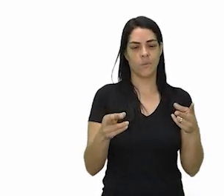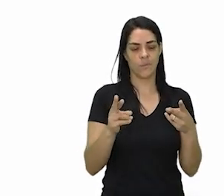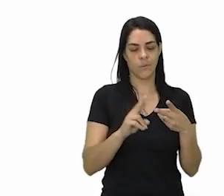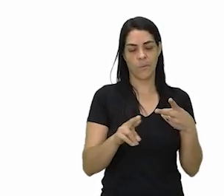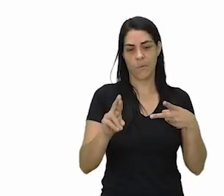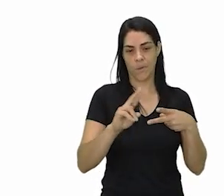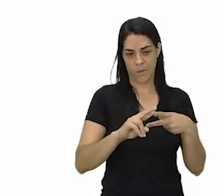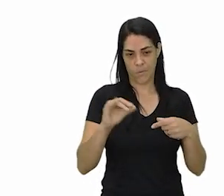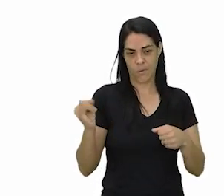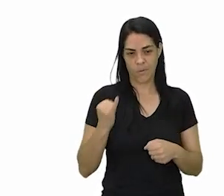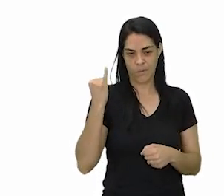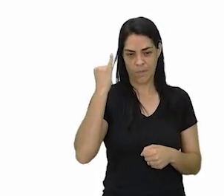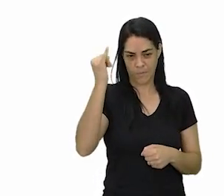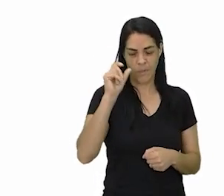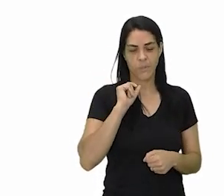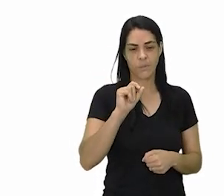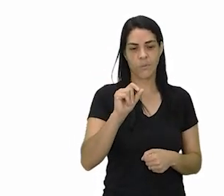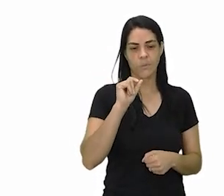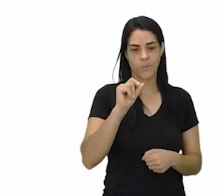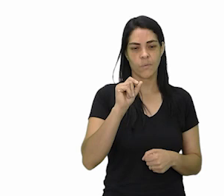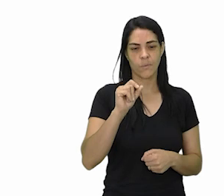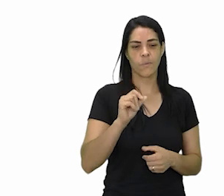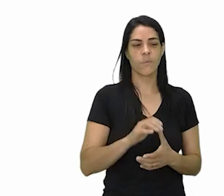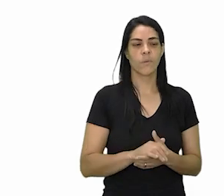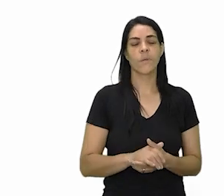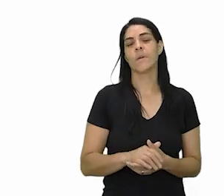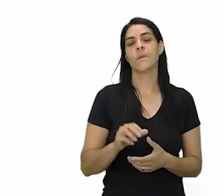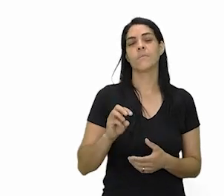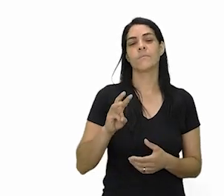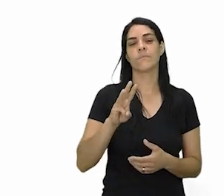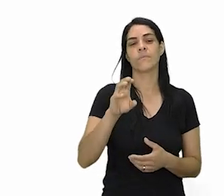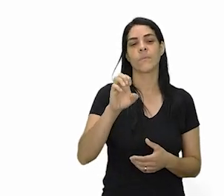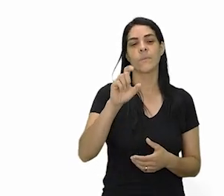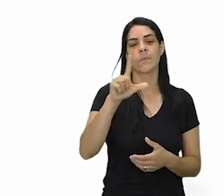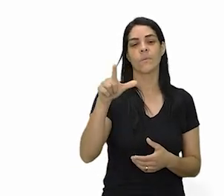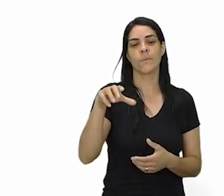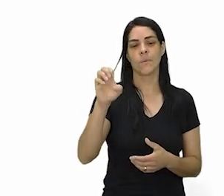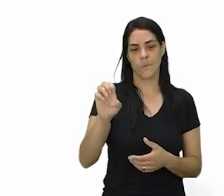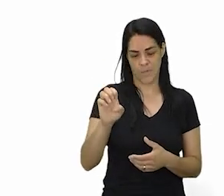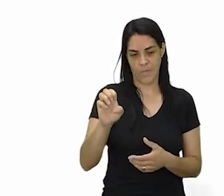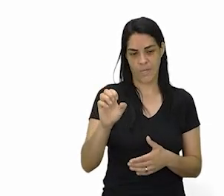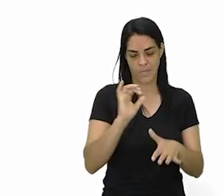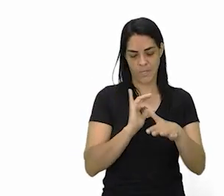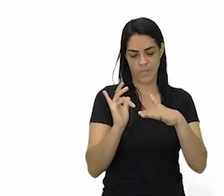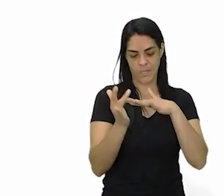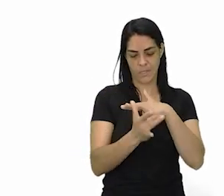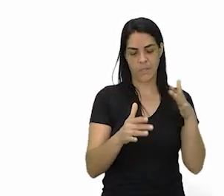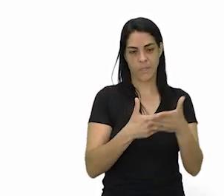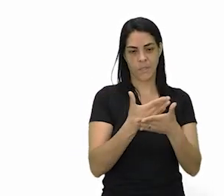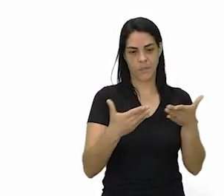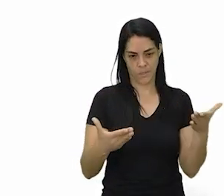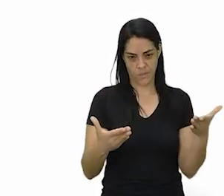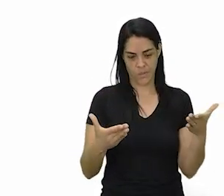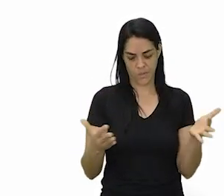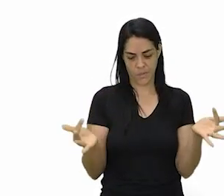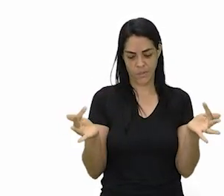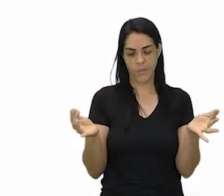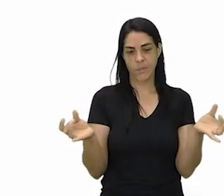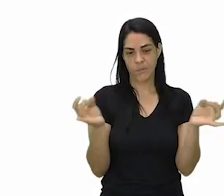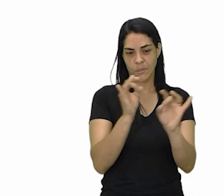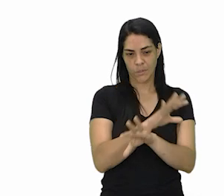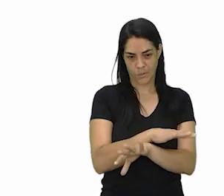muito importante, né, que é o Waze, né? Acho que, no fundo, também a gente vai passar por uma leitura a partir